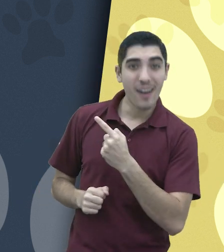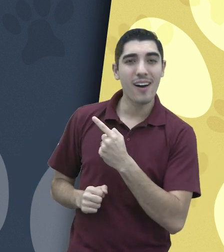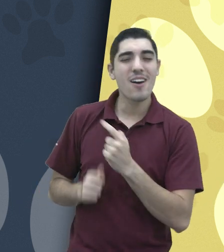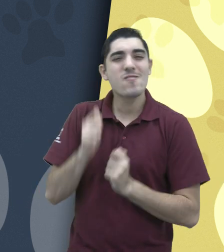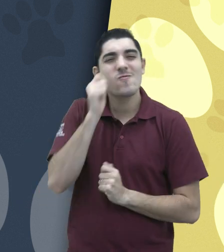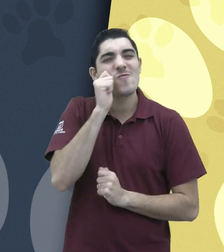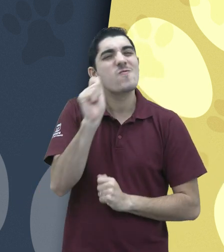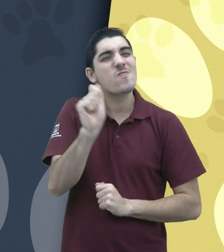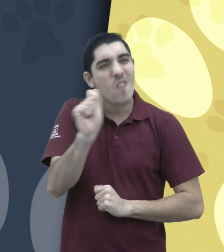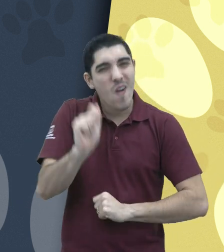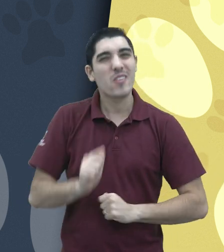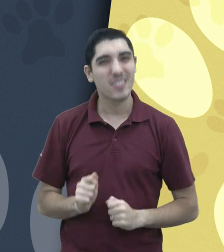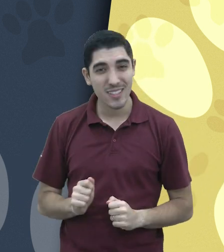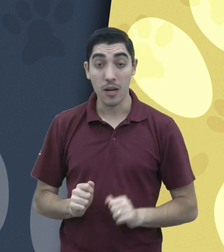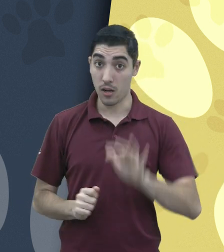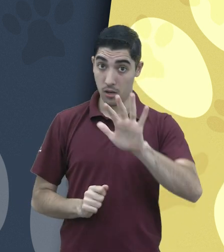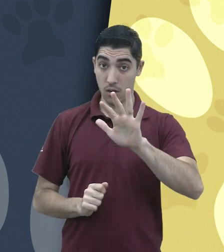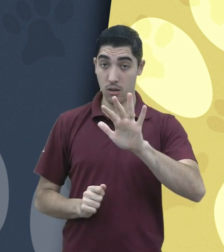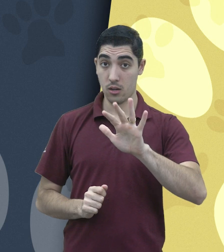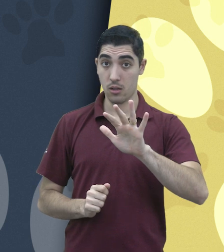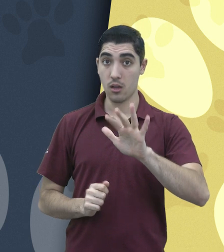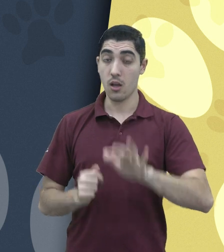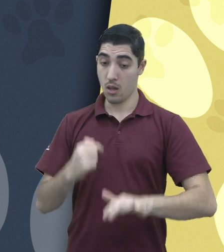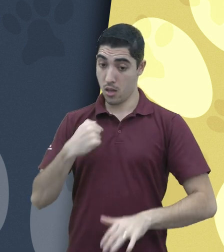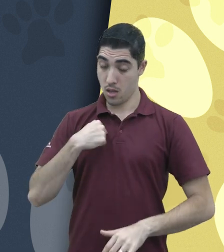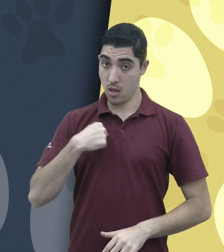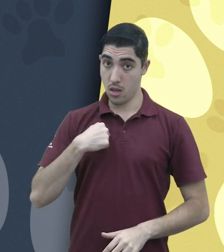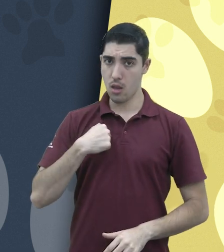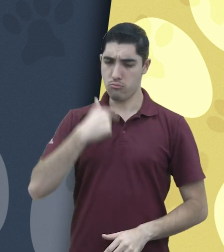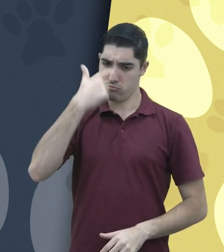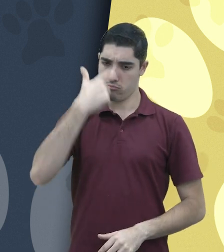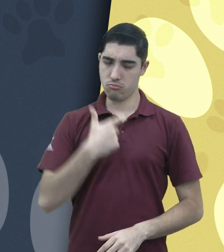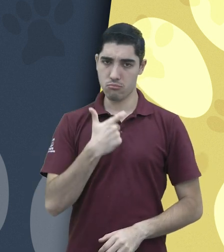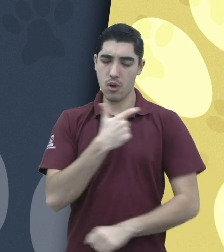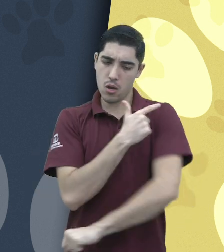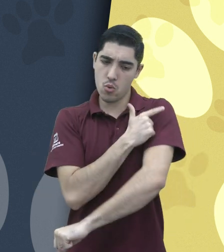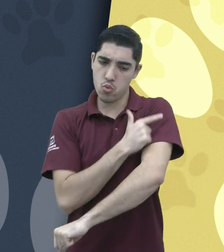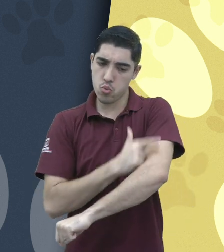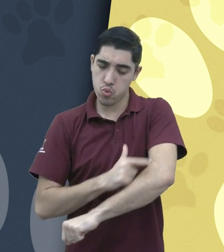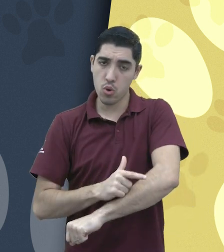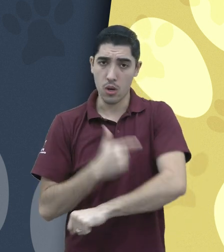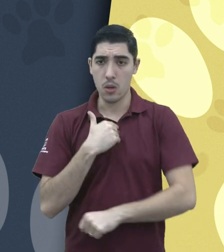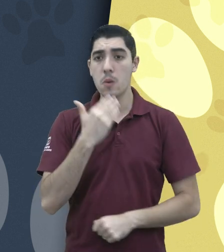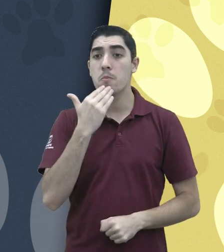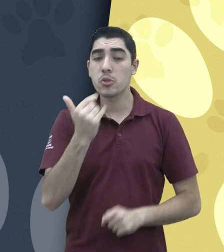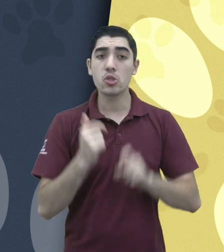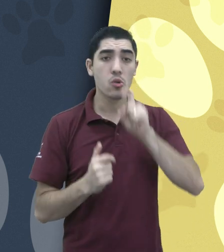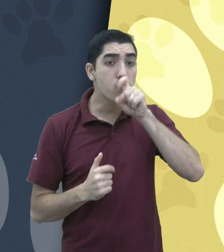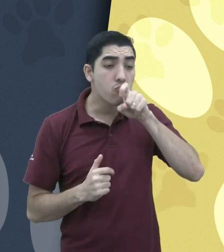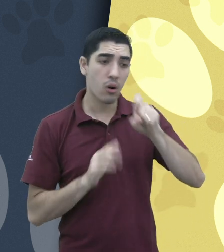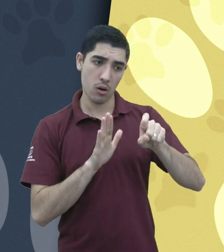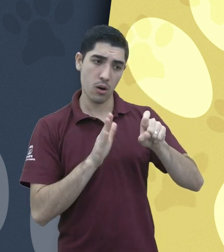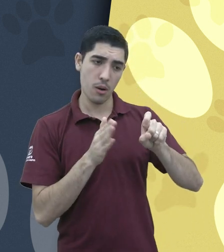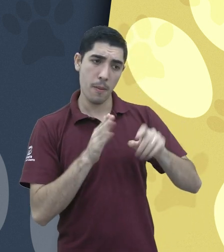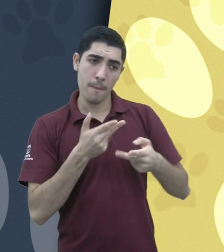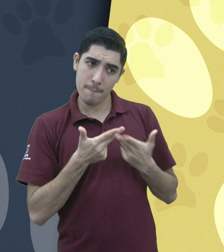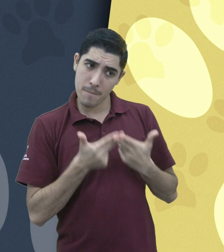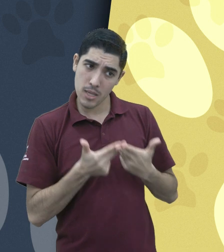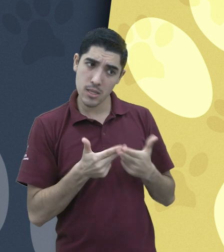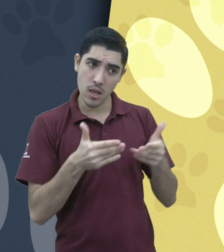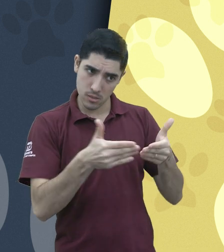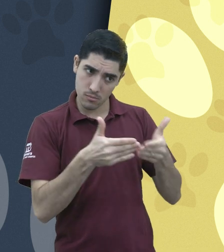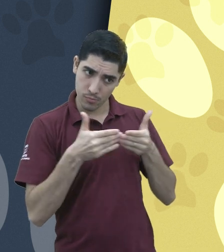Quem diria, hein? Um show de fofura estes dois. Mas, ó, eu, com toda a educação, vou pedir pro passarinho aí,